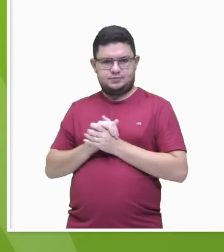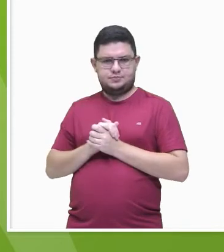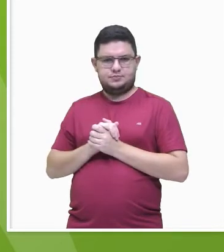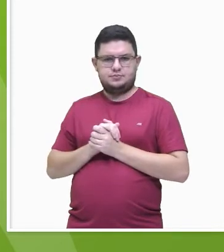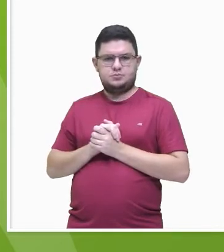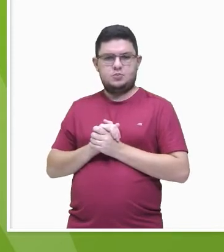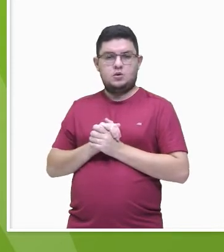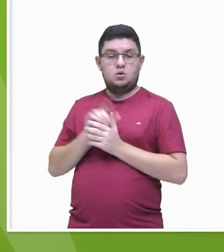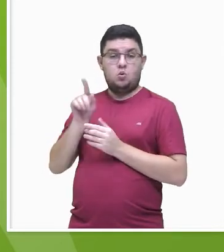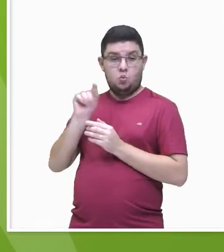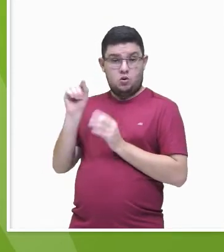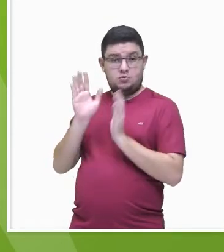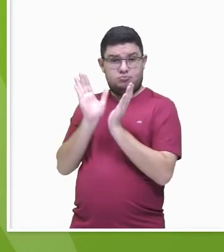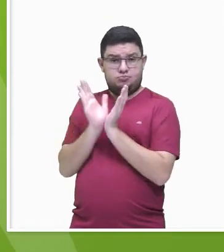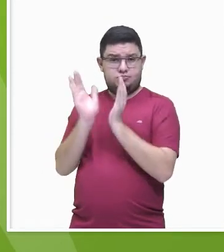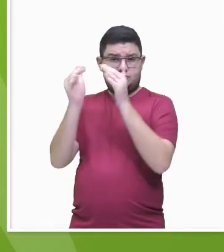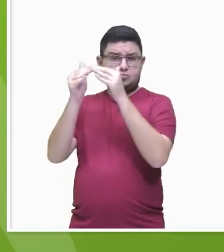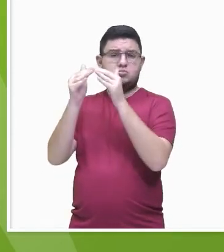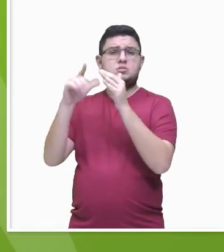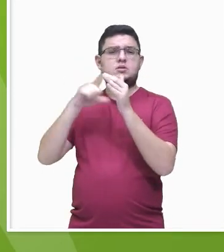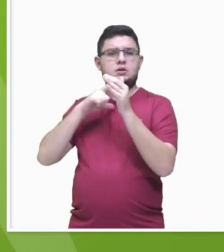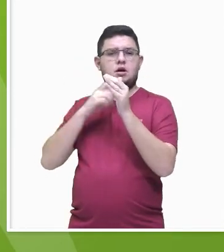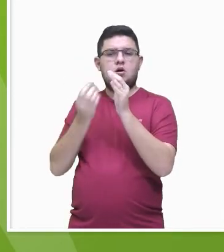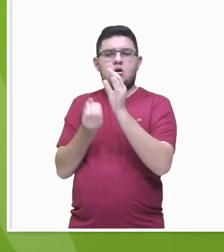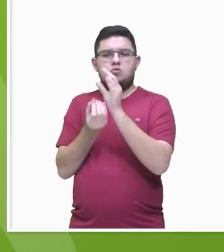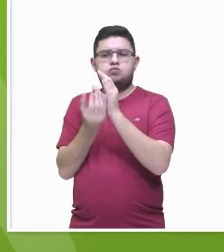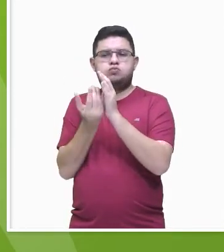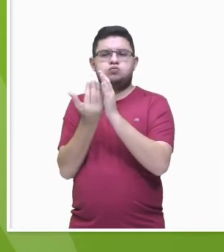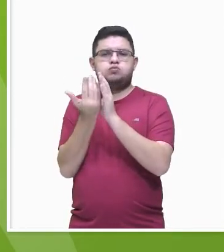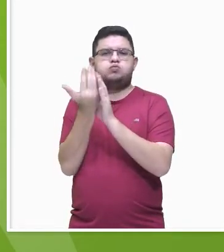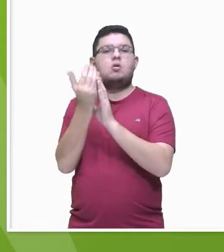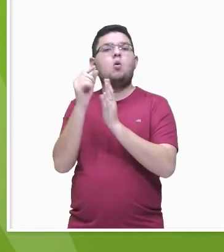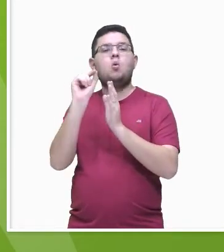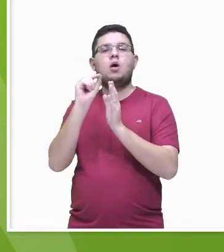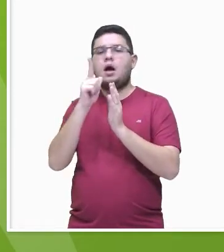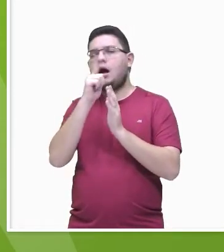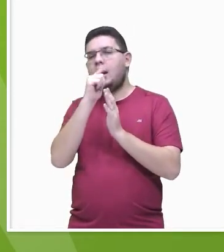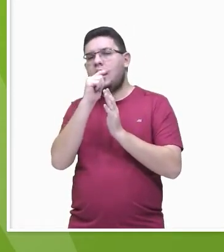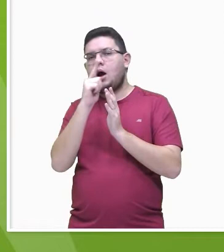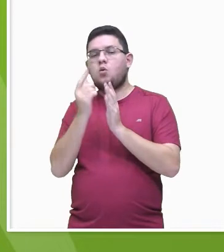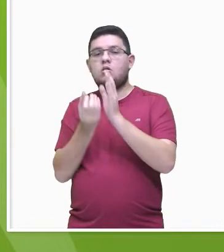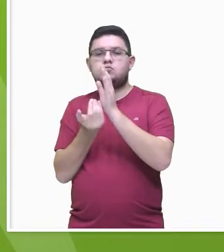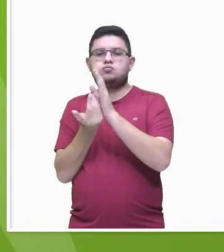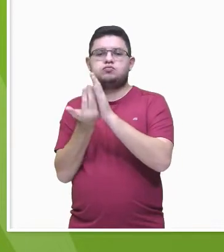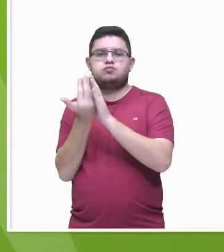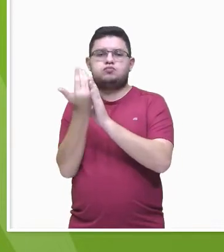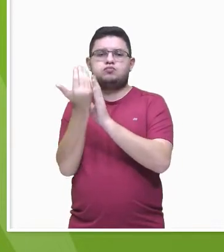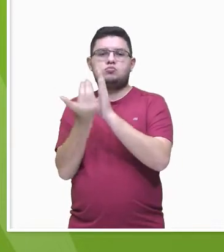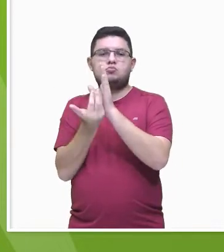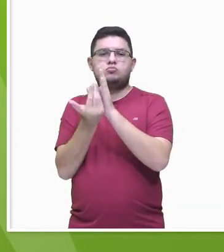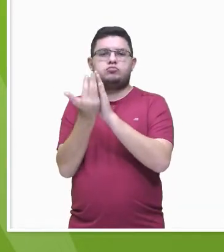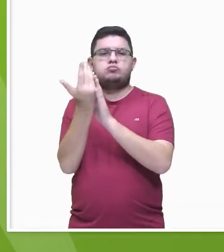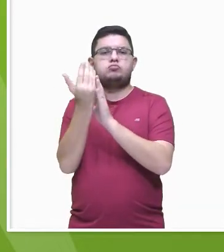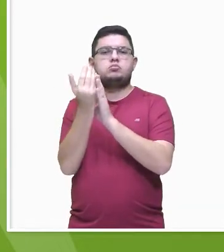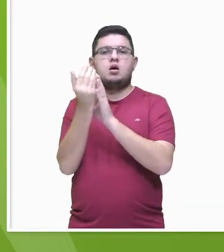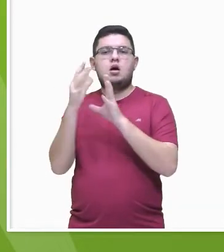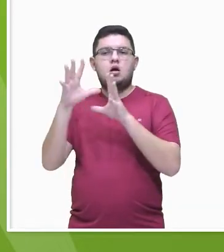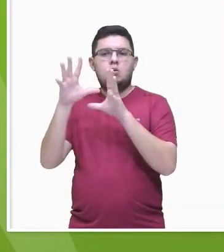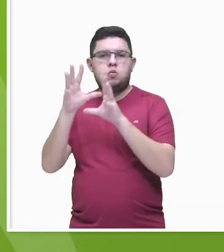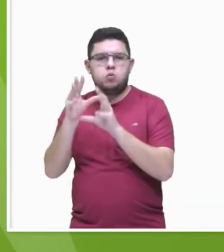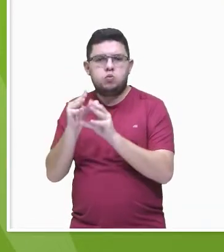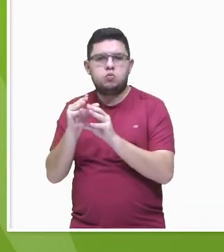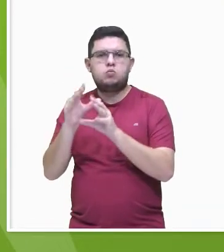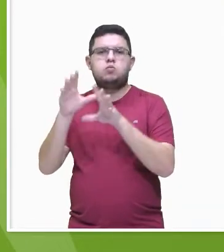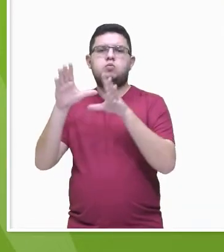elas vão encher de líquido, né? De água, e elas vão interagir com essa água de acordo com a pressão, né? Elas vão